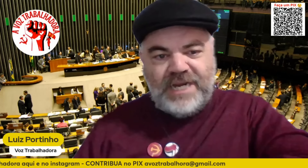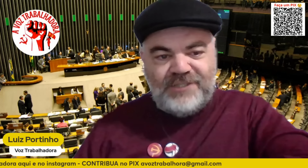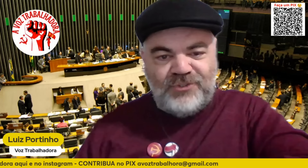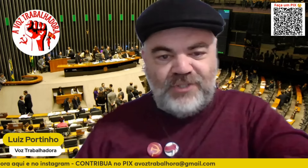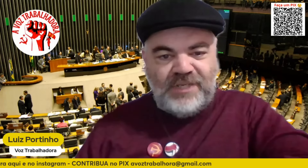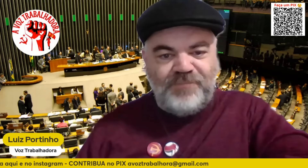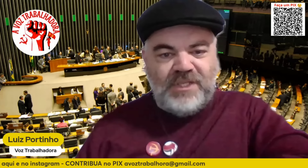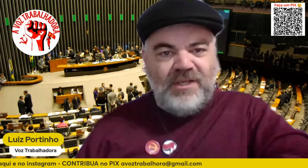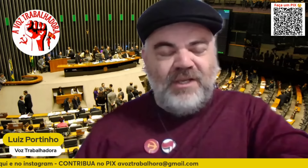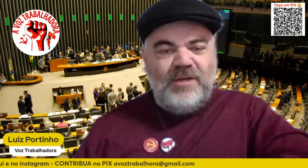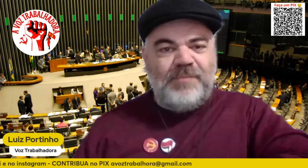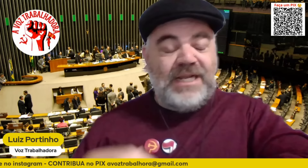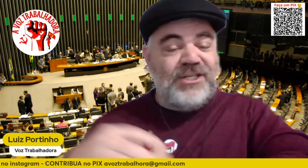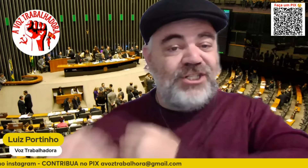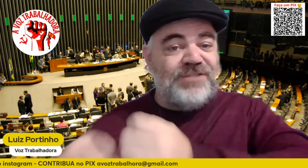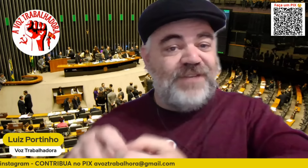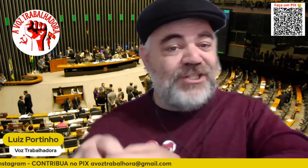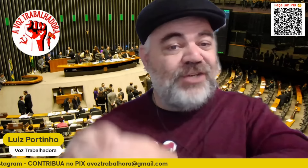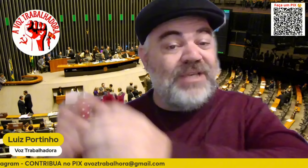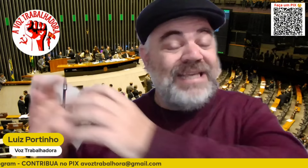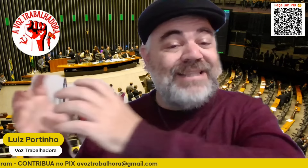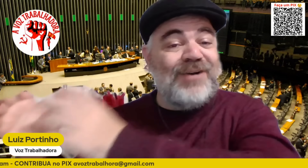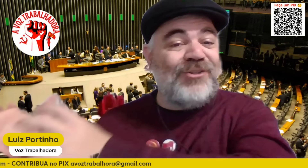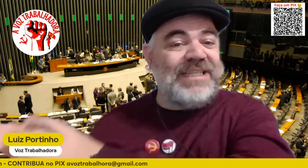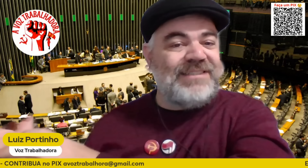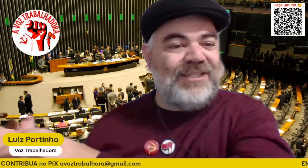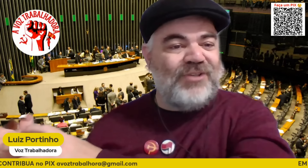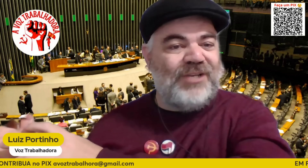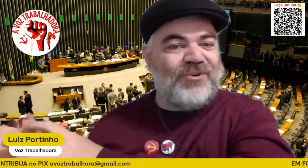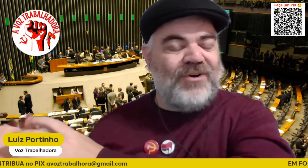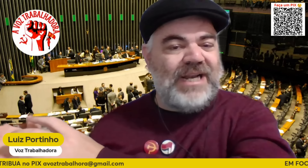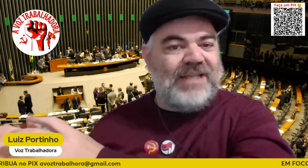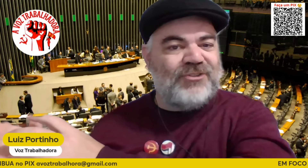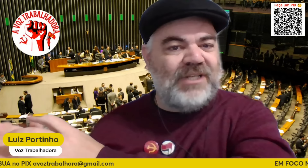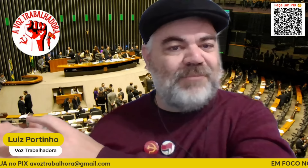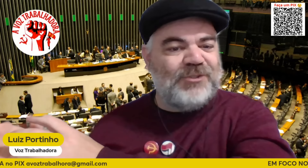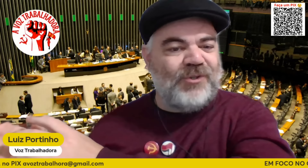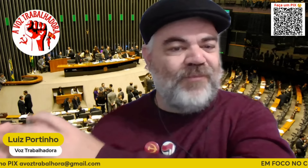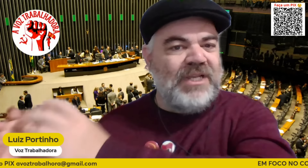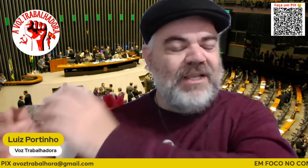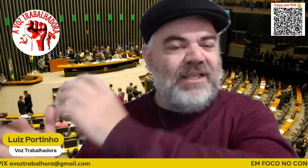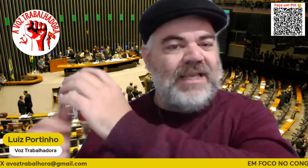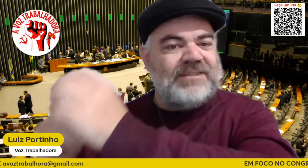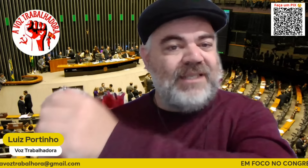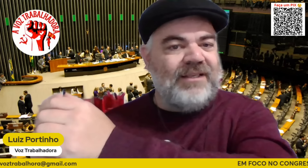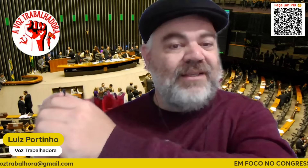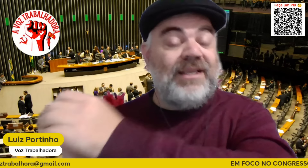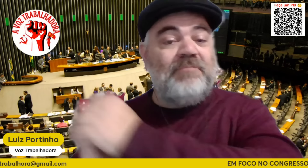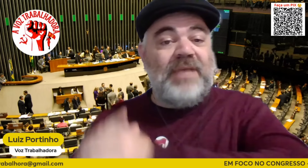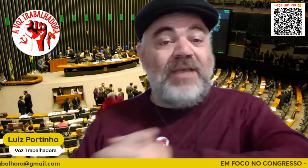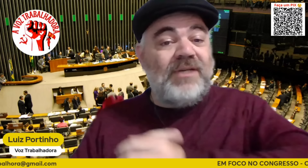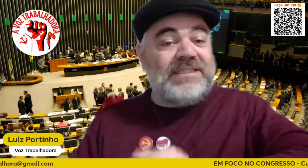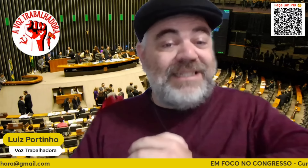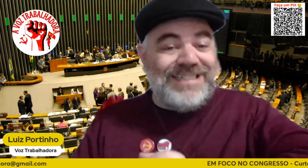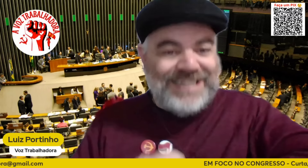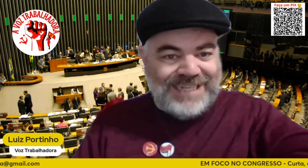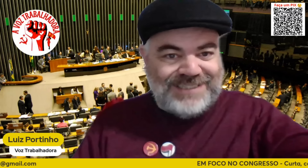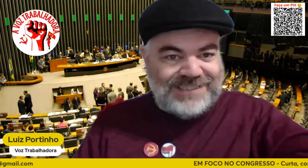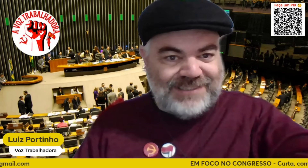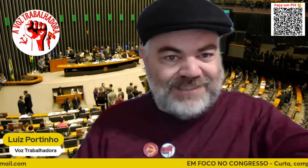no Congresso, né? Para que a gente veja aí o que que está acontecendo lá no Congresso, né, pessoal? E assim, em meio